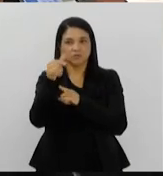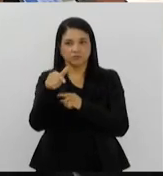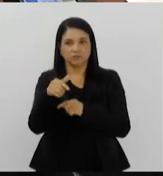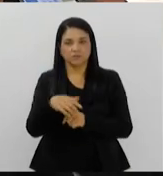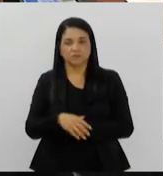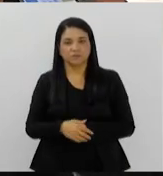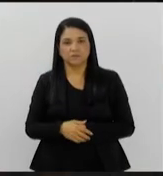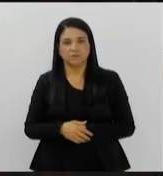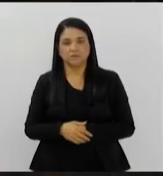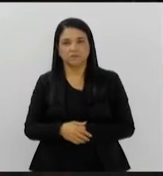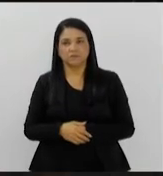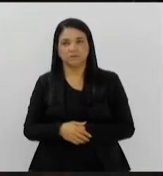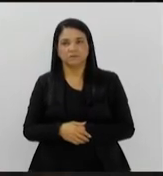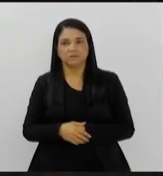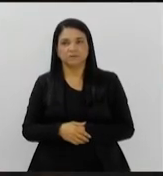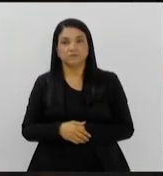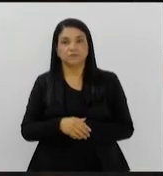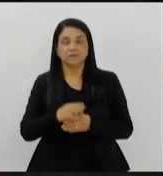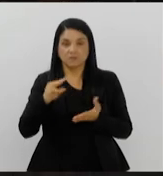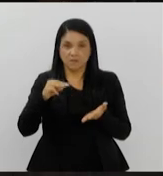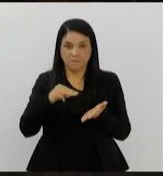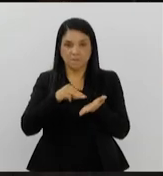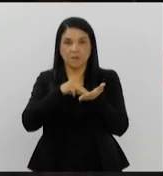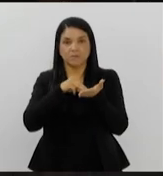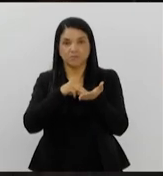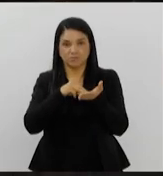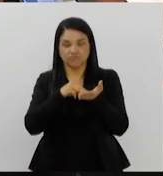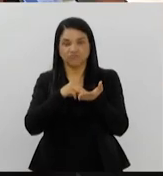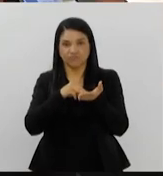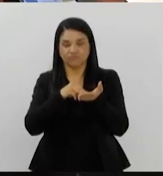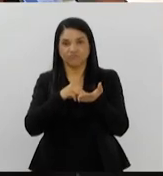Designado. Não, Vossa Excelência é membro suplente.